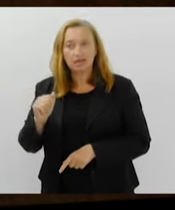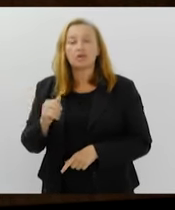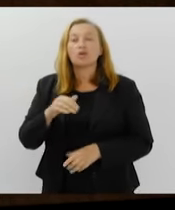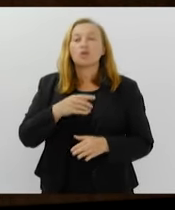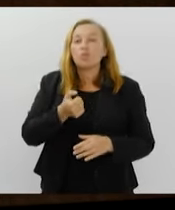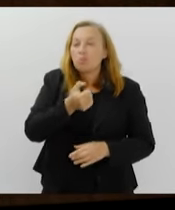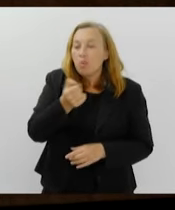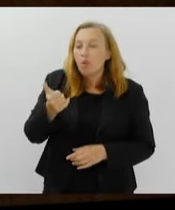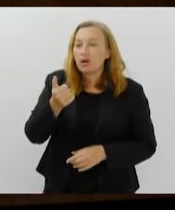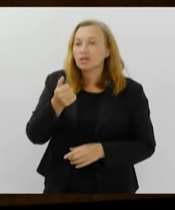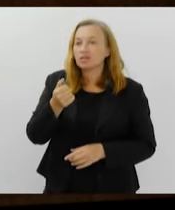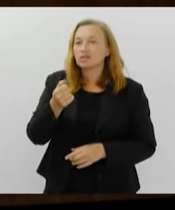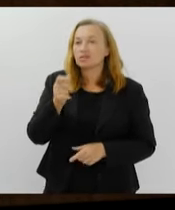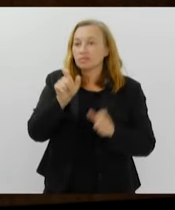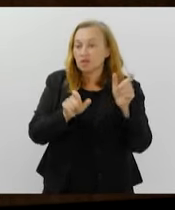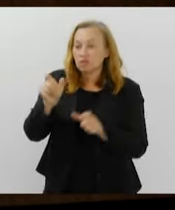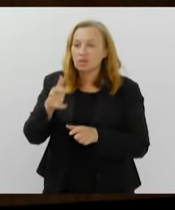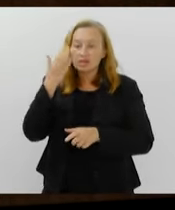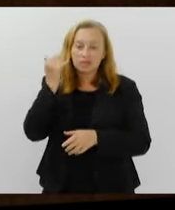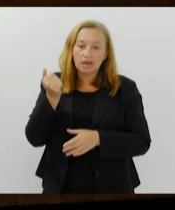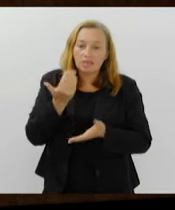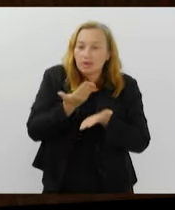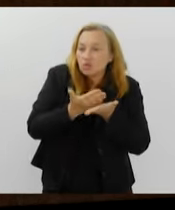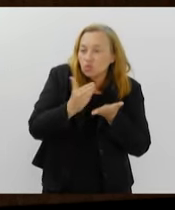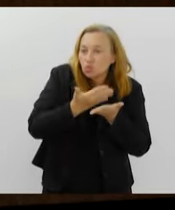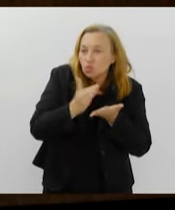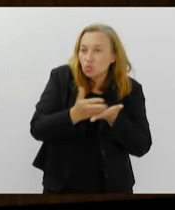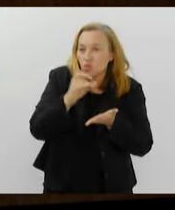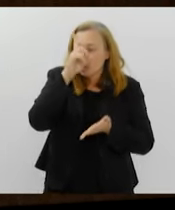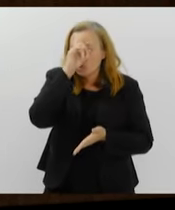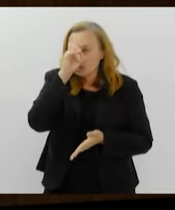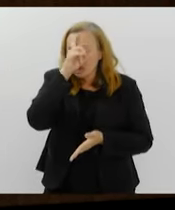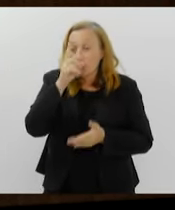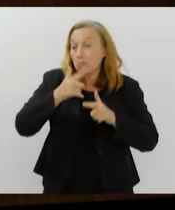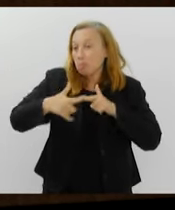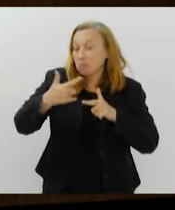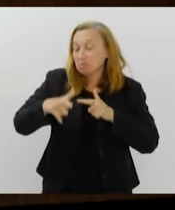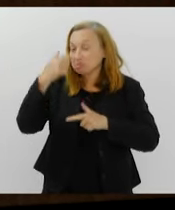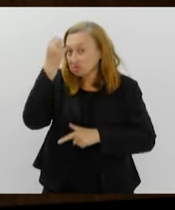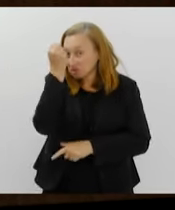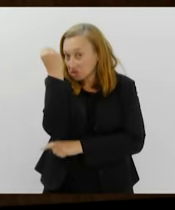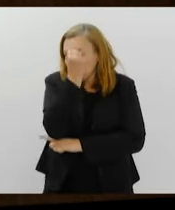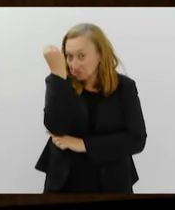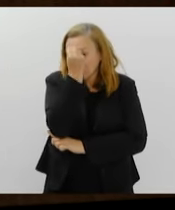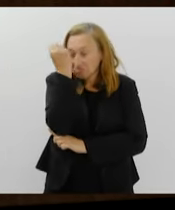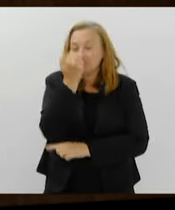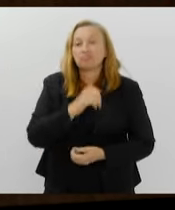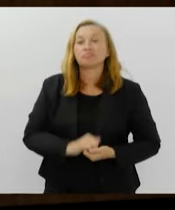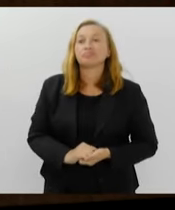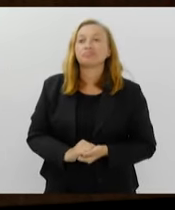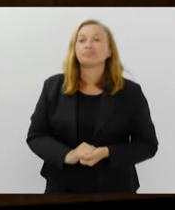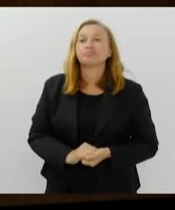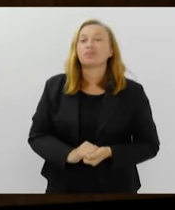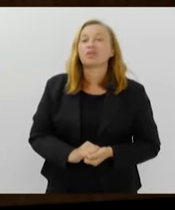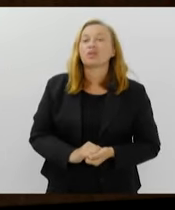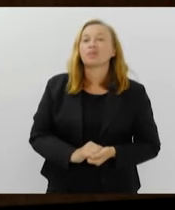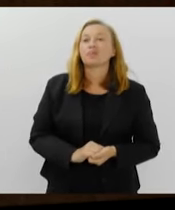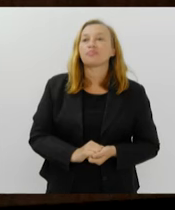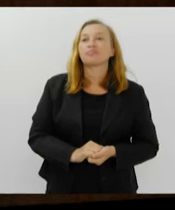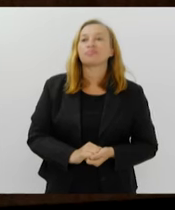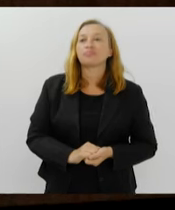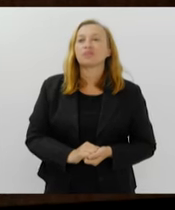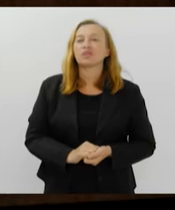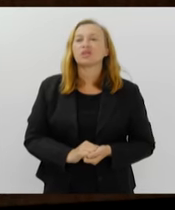mas os resíduos hospitalares são um problema muito sério eh os mais é que tão